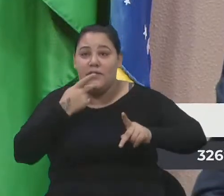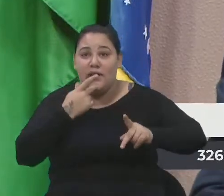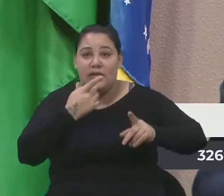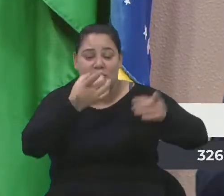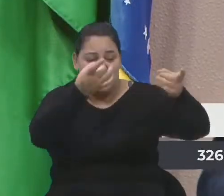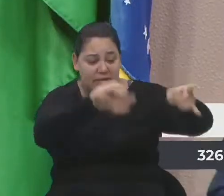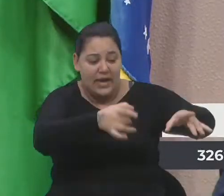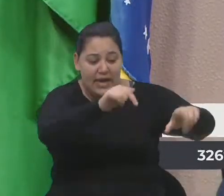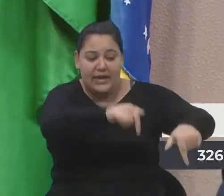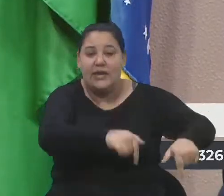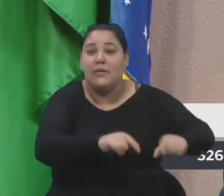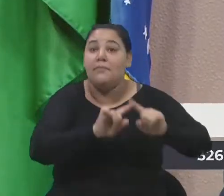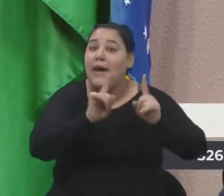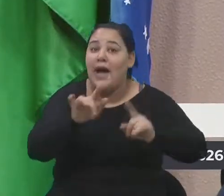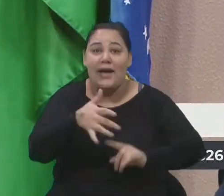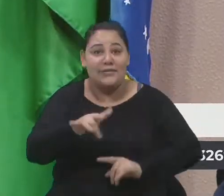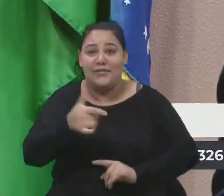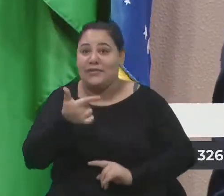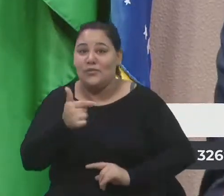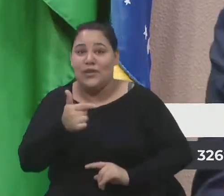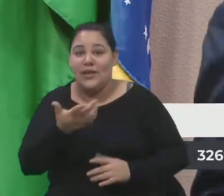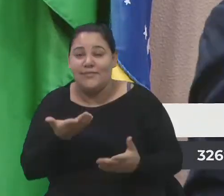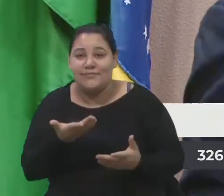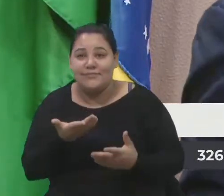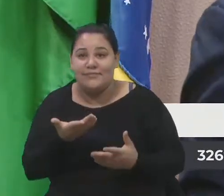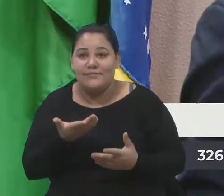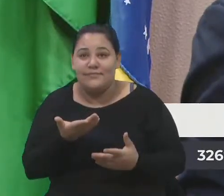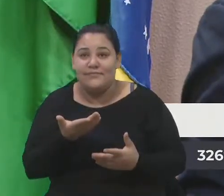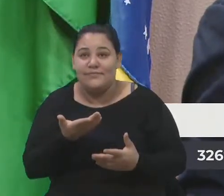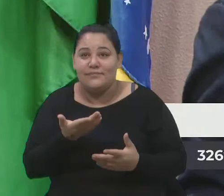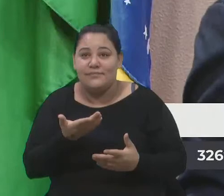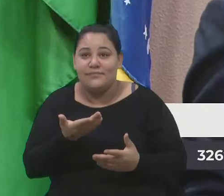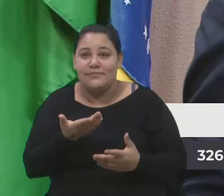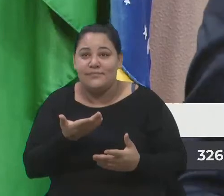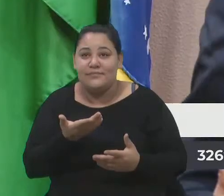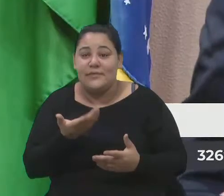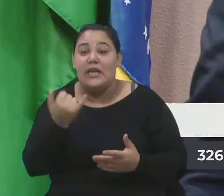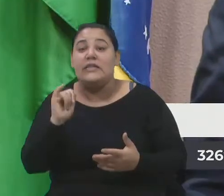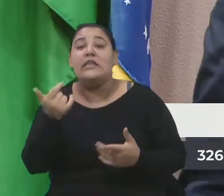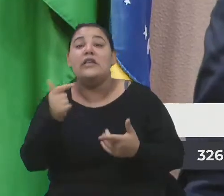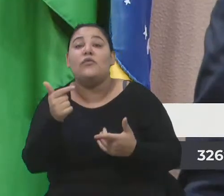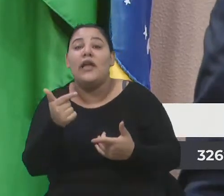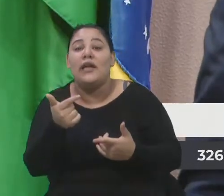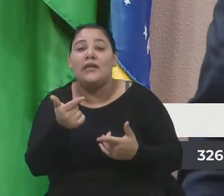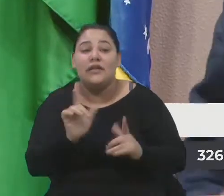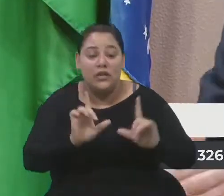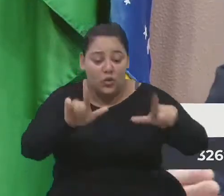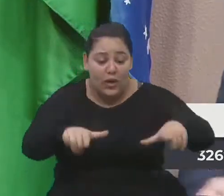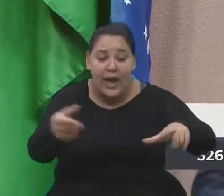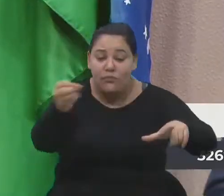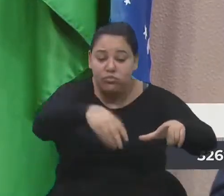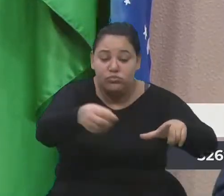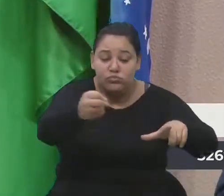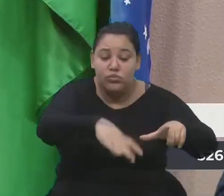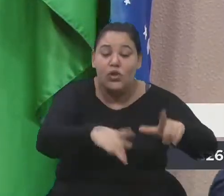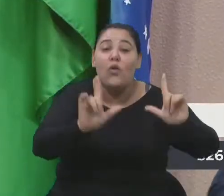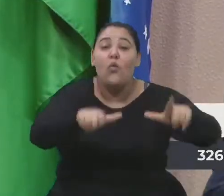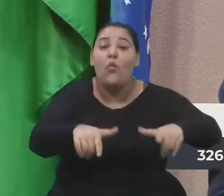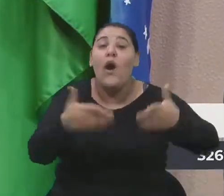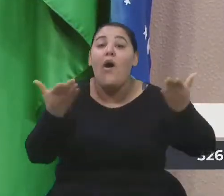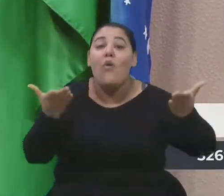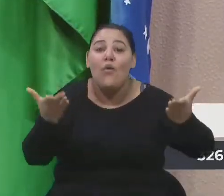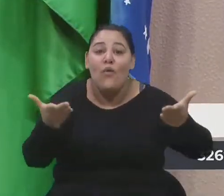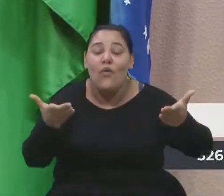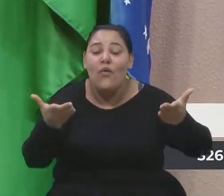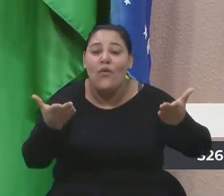aterro. Mas às vezes não tem. E quando não tem, aonde a gente coloca? Aonde a gente leva? Se aqueles